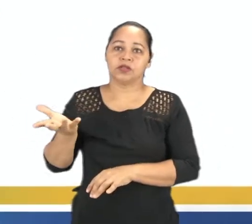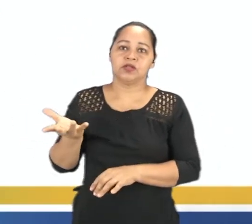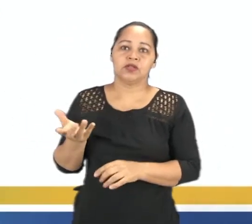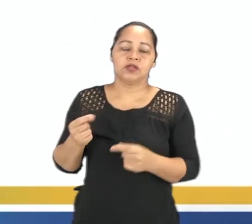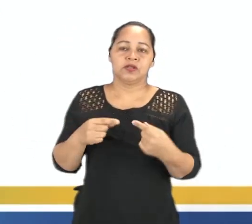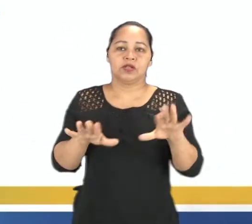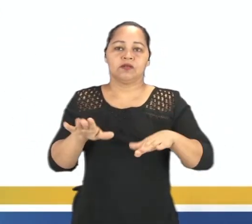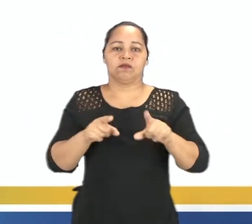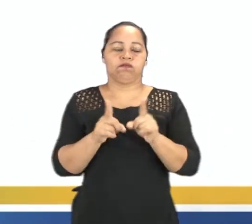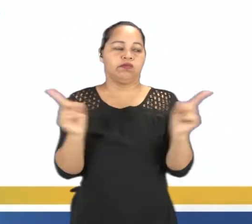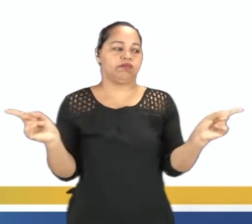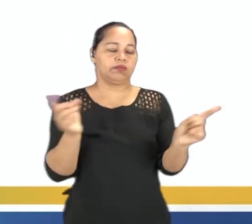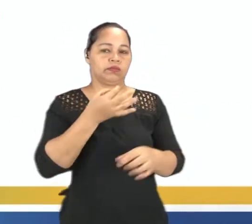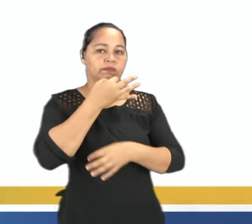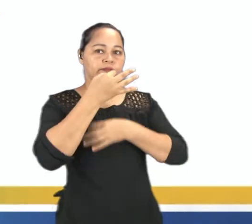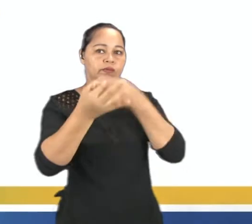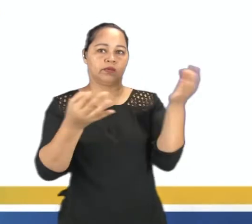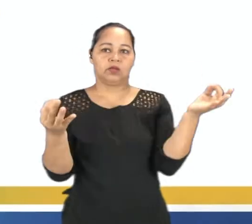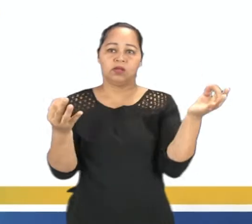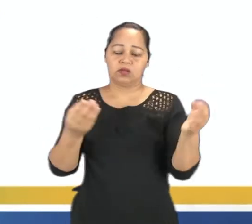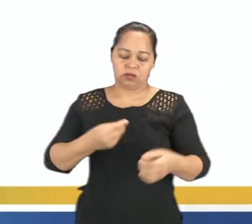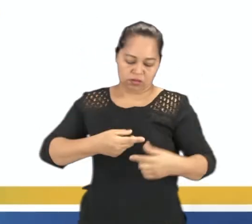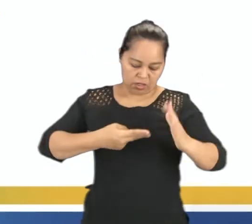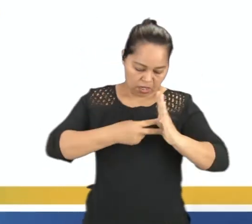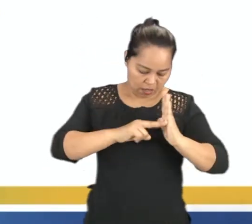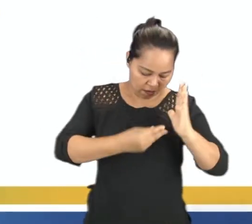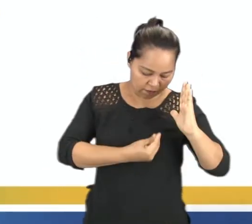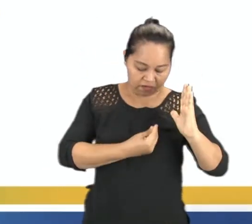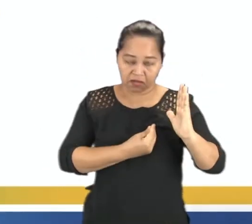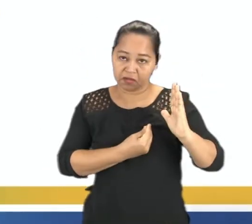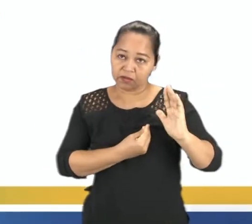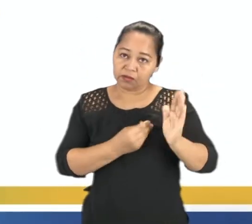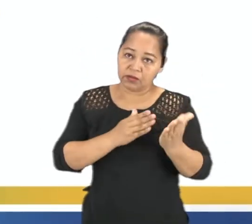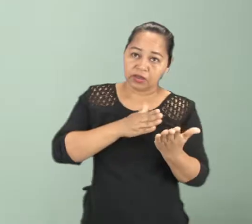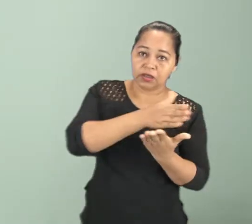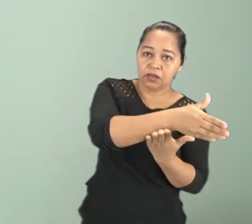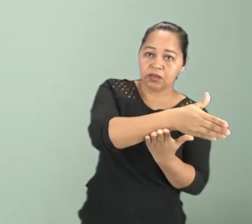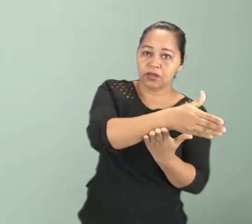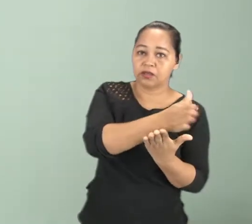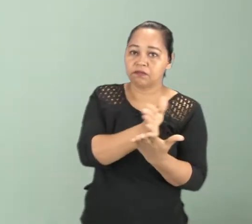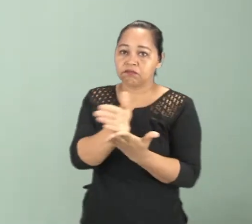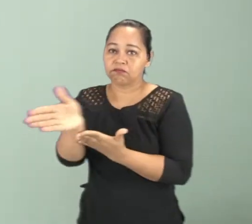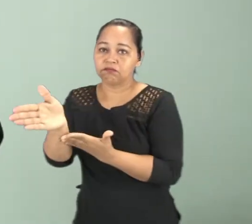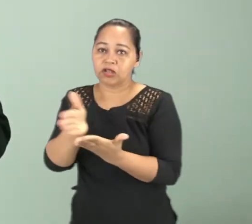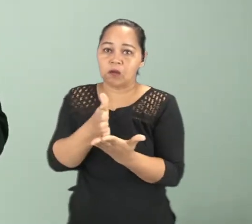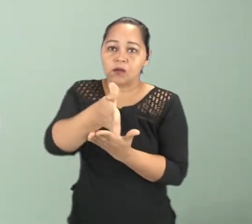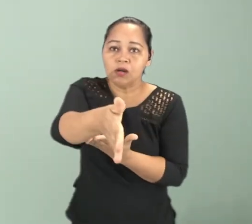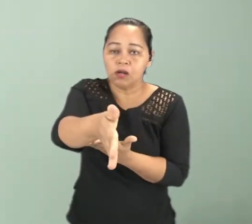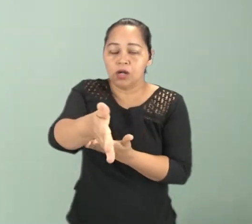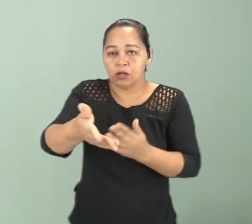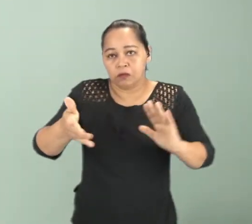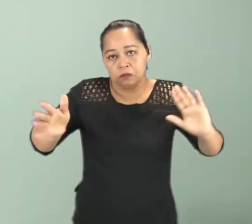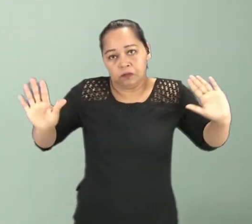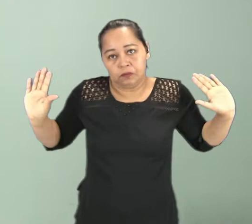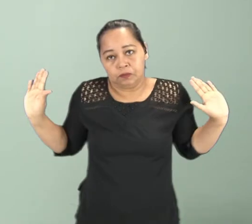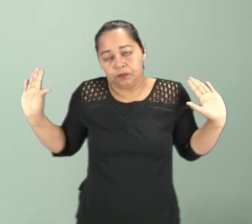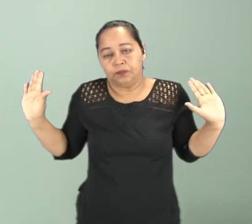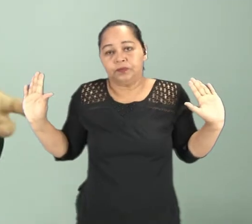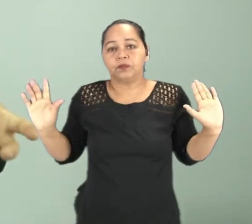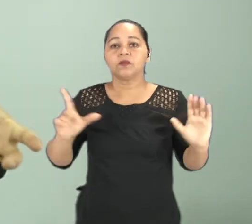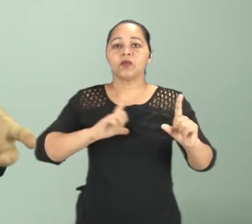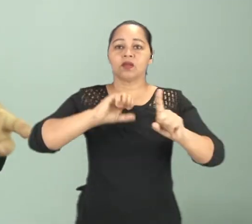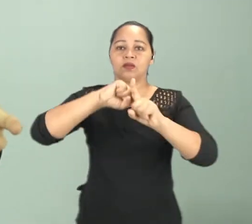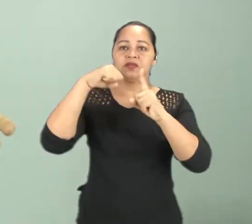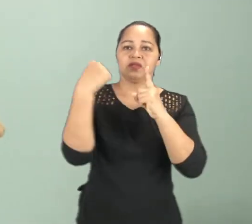e buscam outros sentidos para a vida, né? Então, ao mesmo tempo que a gente vê uma